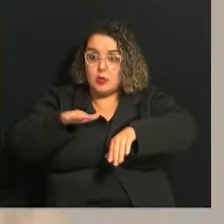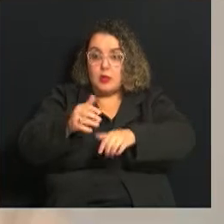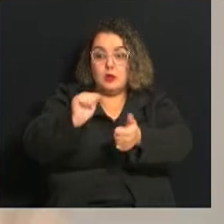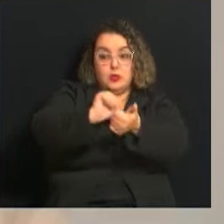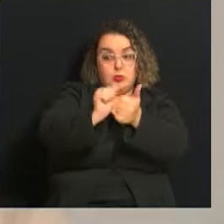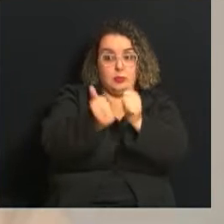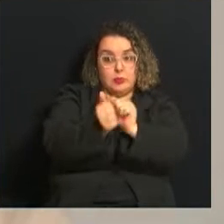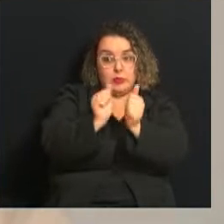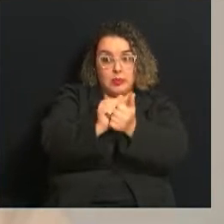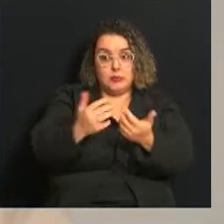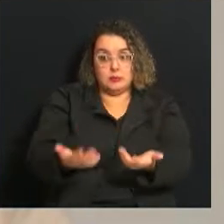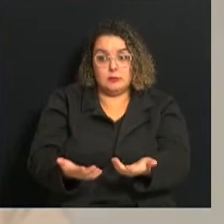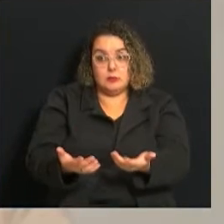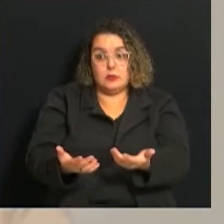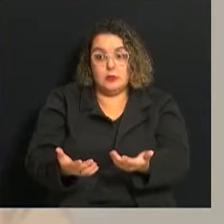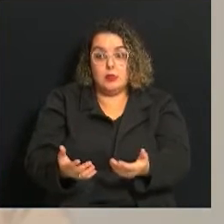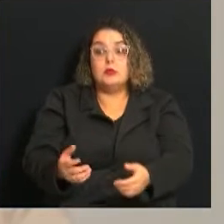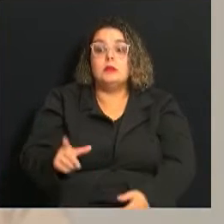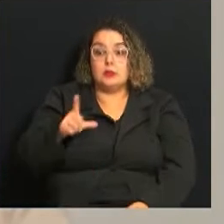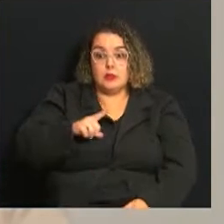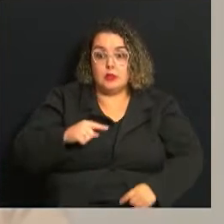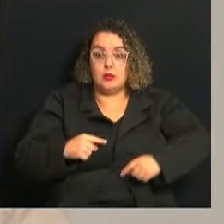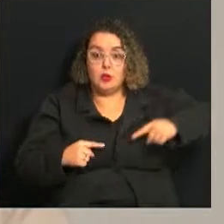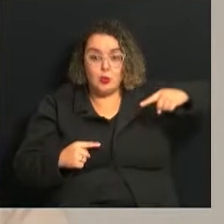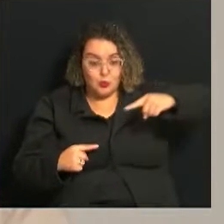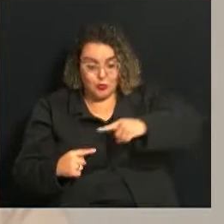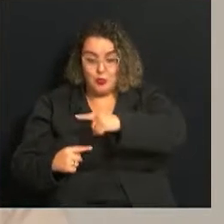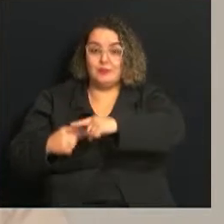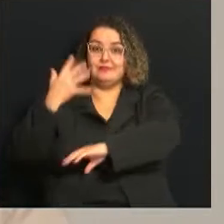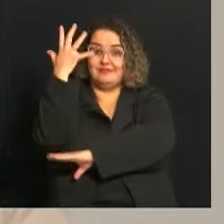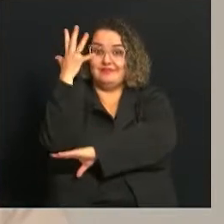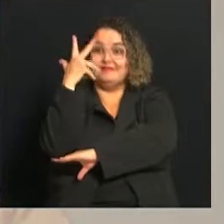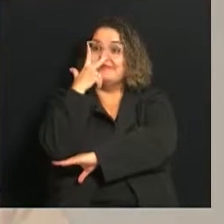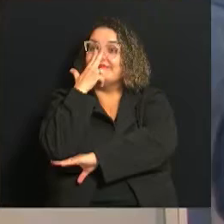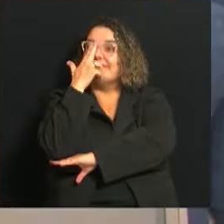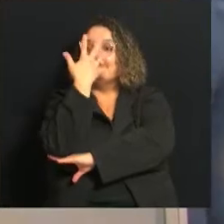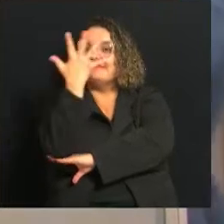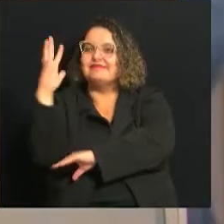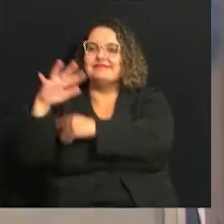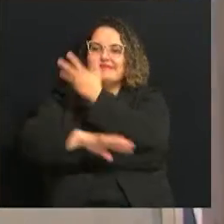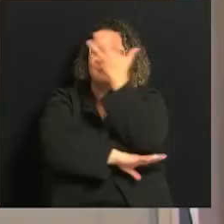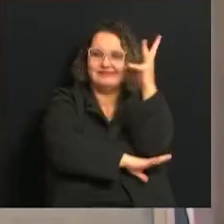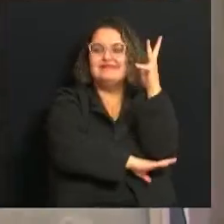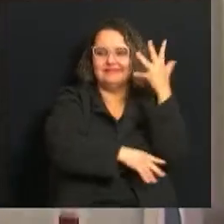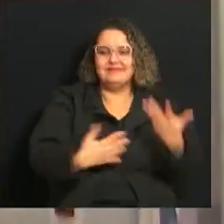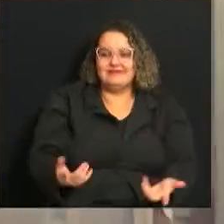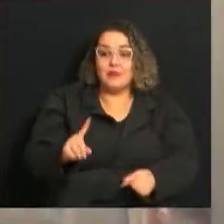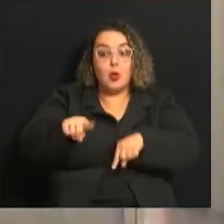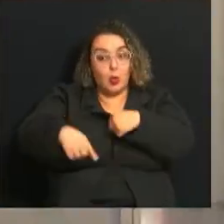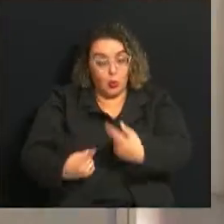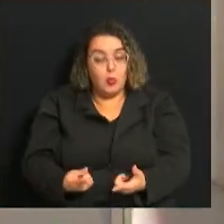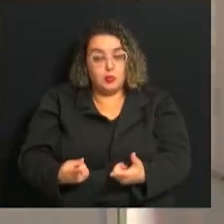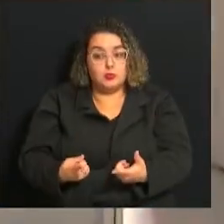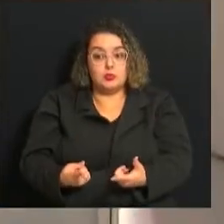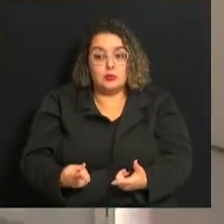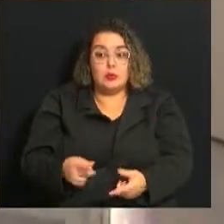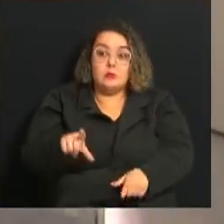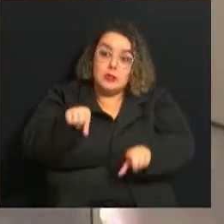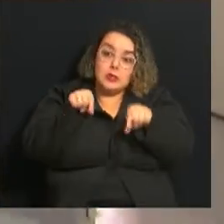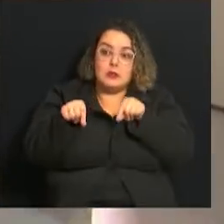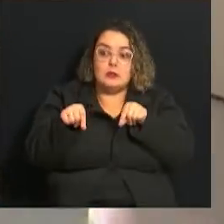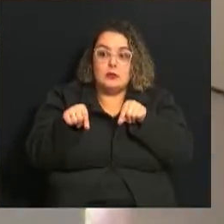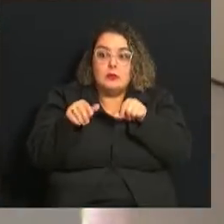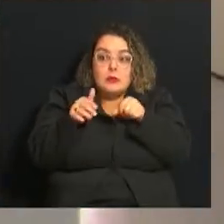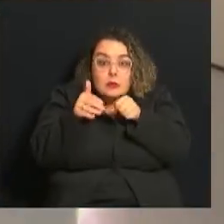adaptadas. Algumas ganham tronco de árvore para imitar o habitat natural. Já outros animais preferem se esconder